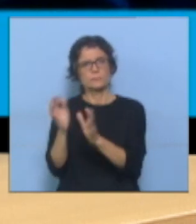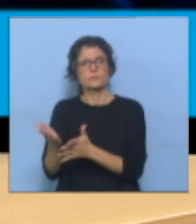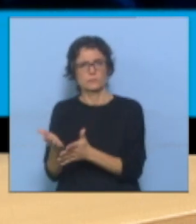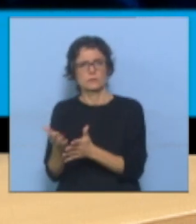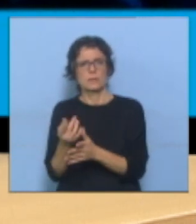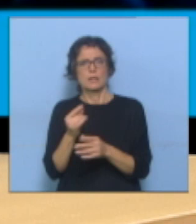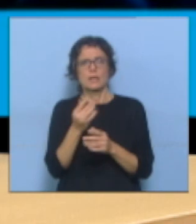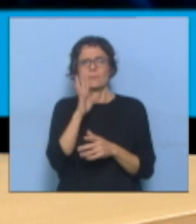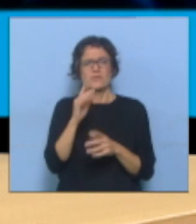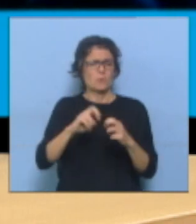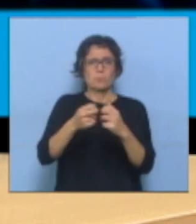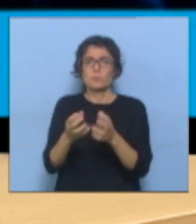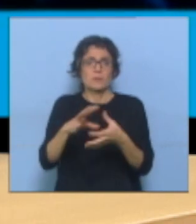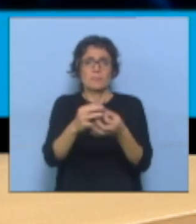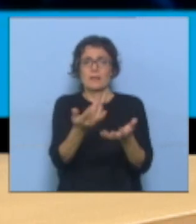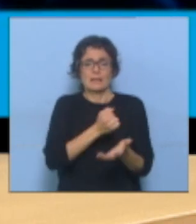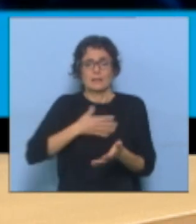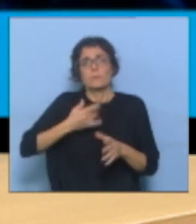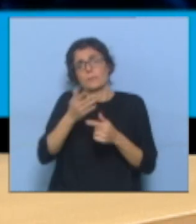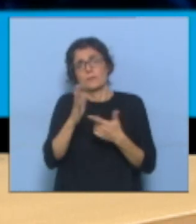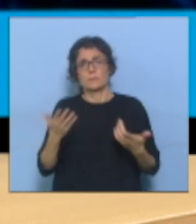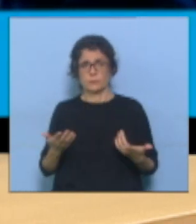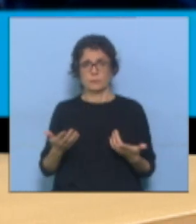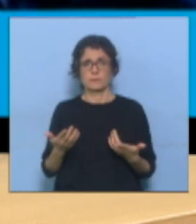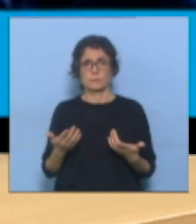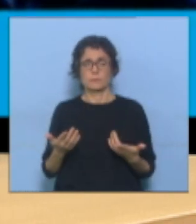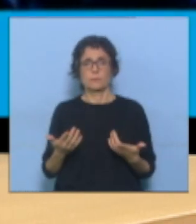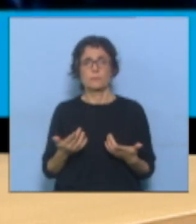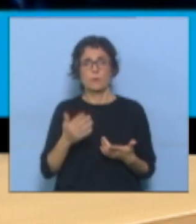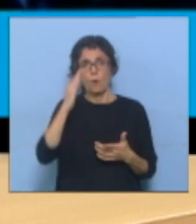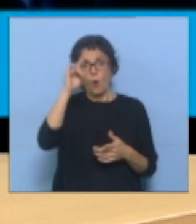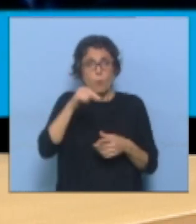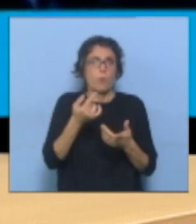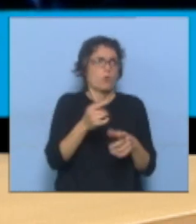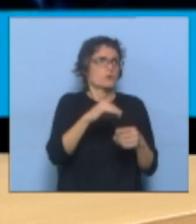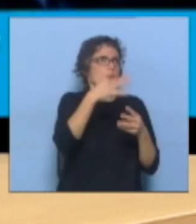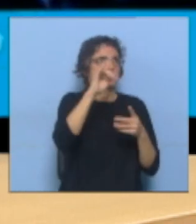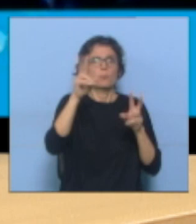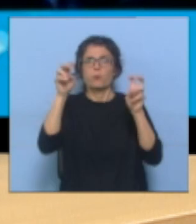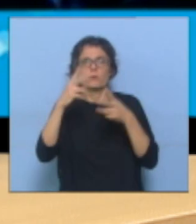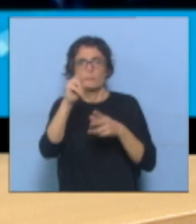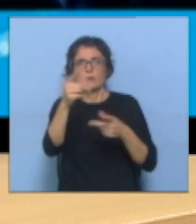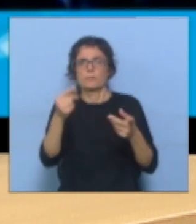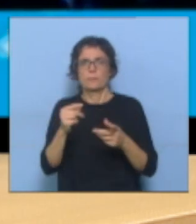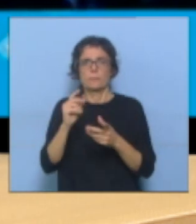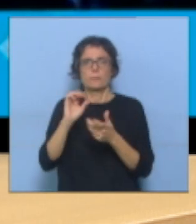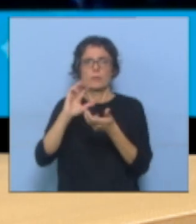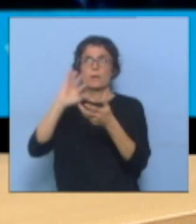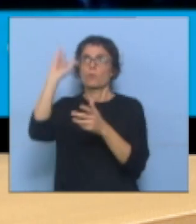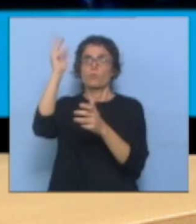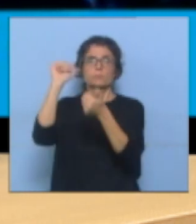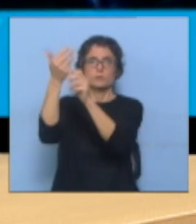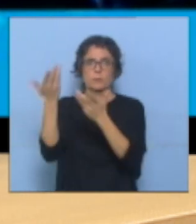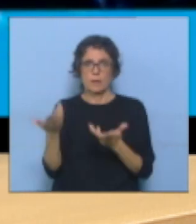mundo das empresas. E, portanto, falamos muito sobre alterações climáticas que são críticas, mas falamos